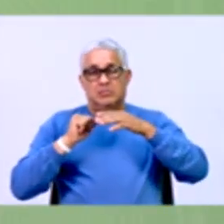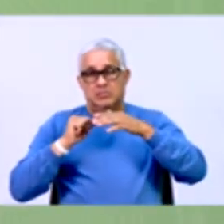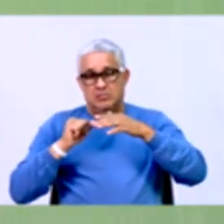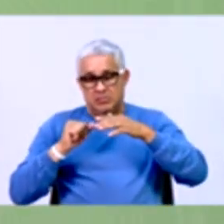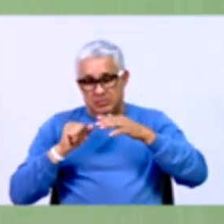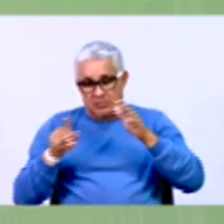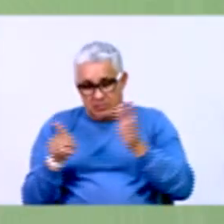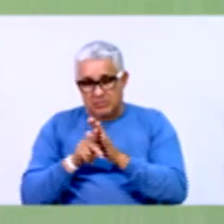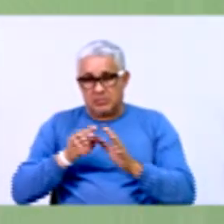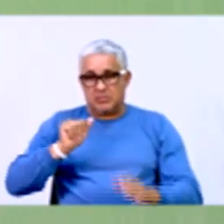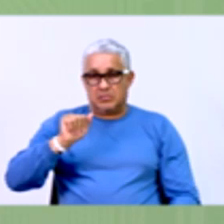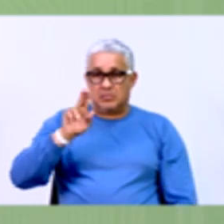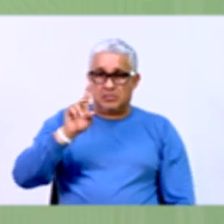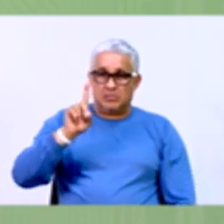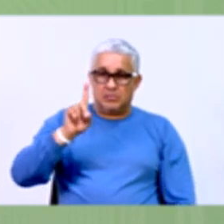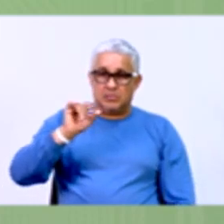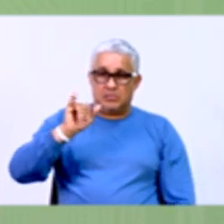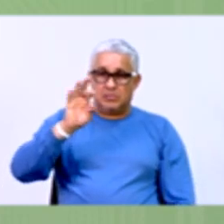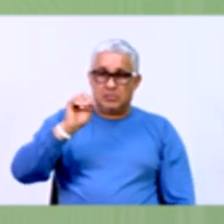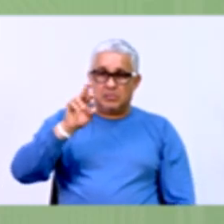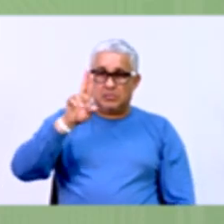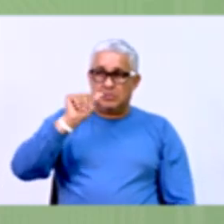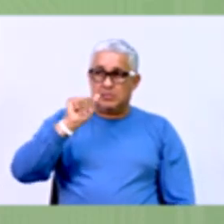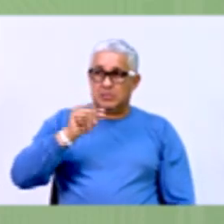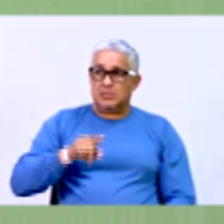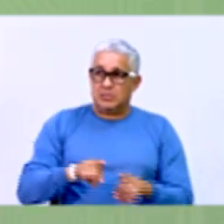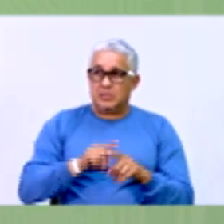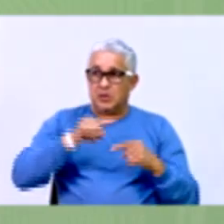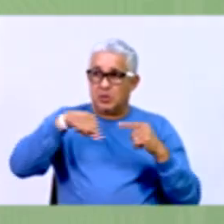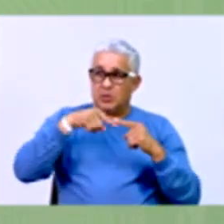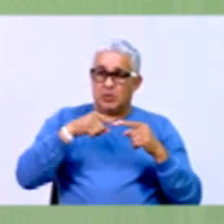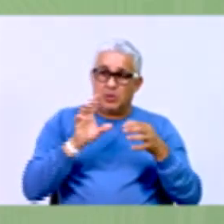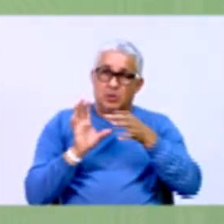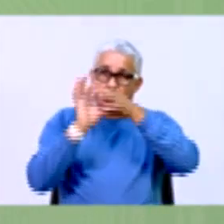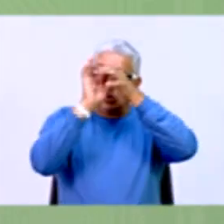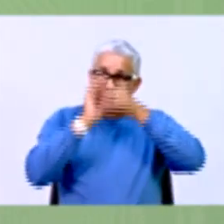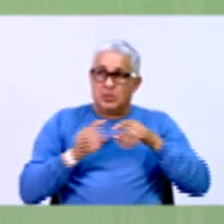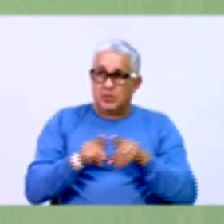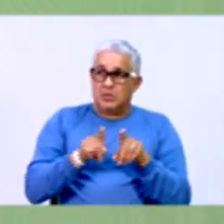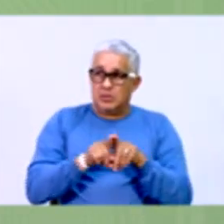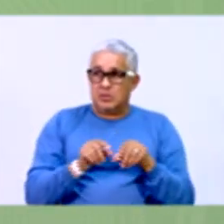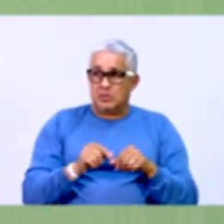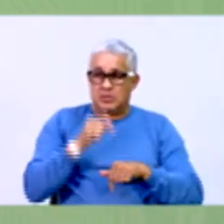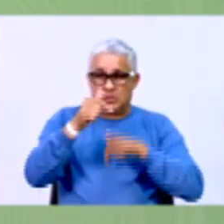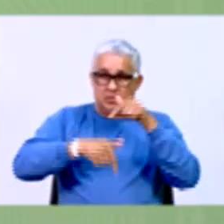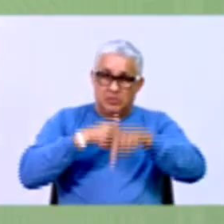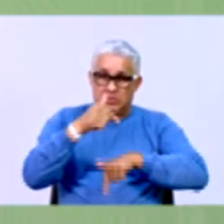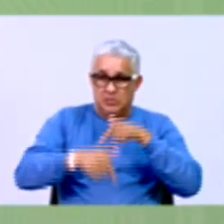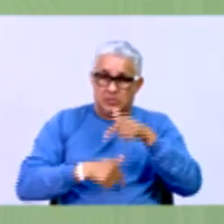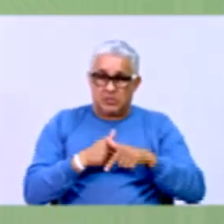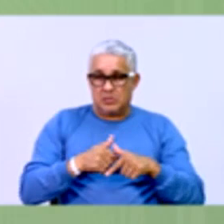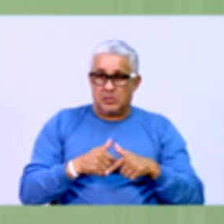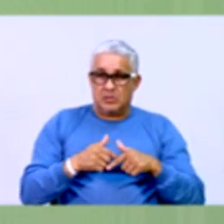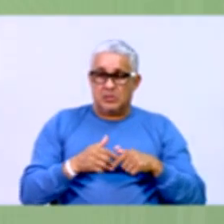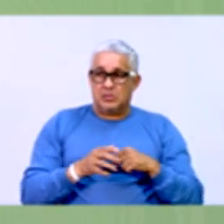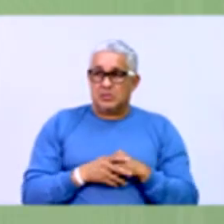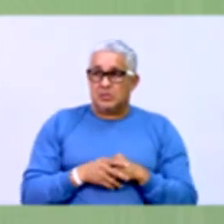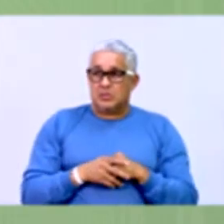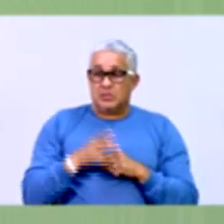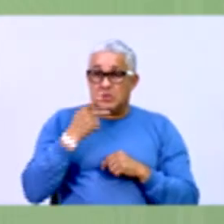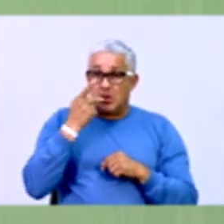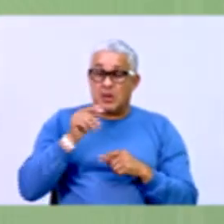né? Que também tem relação com o escopo e com os objetivos. A extensão do trabalho realizado, isso nós estamos falando